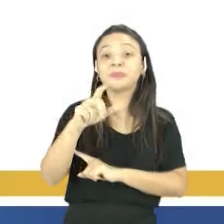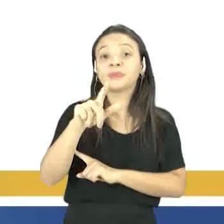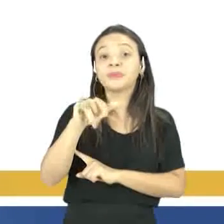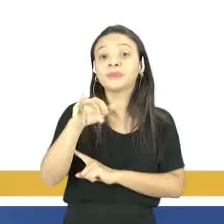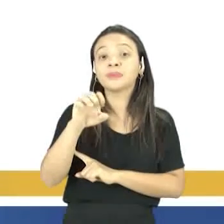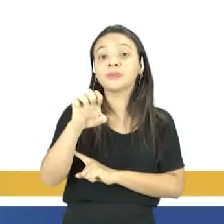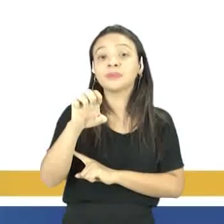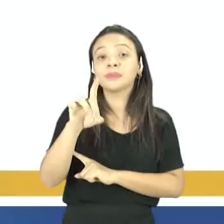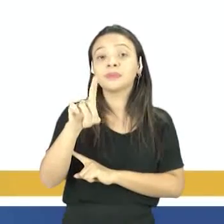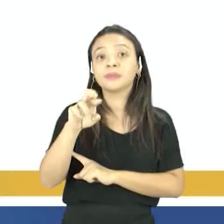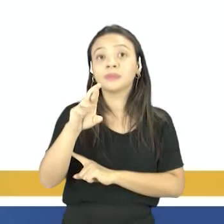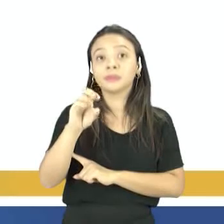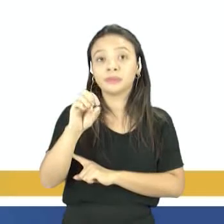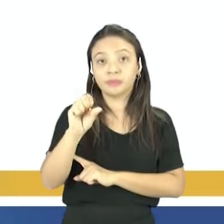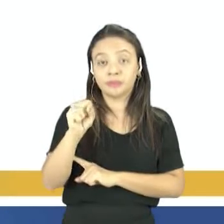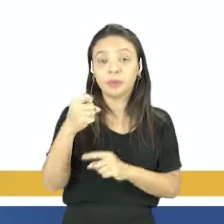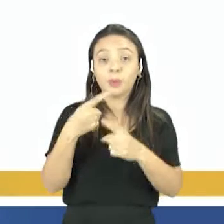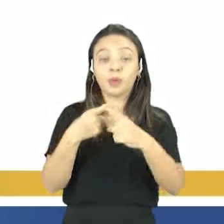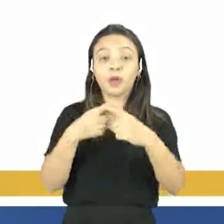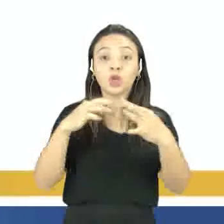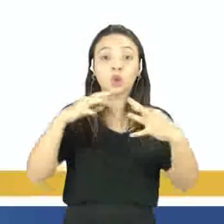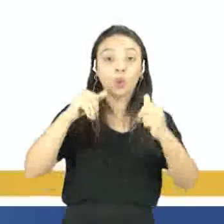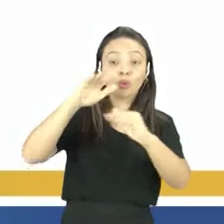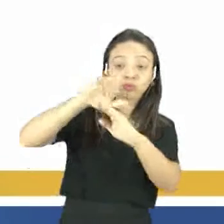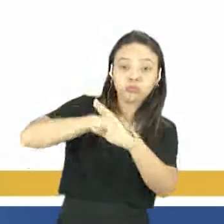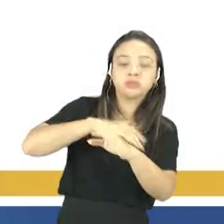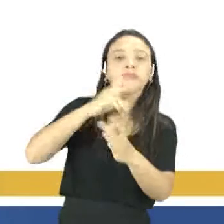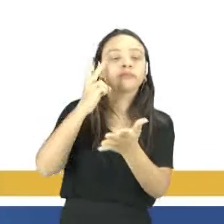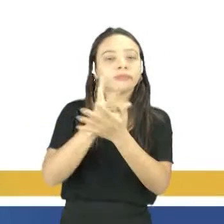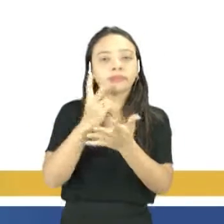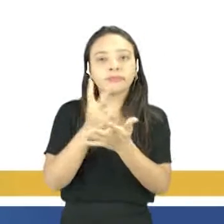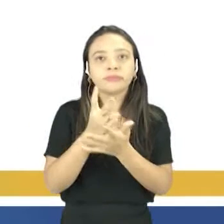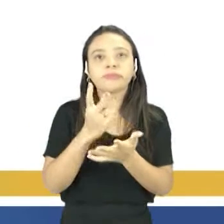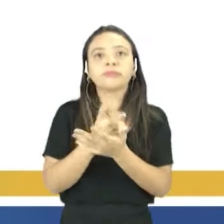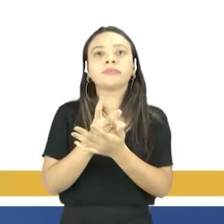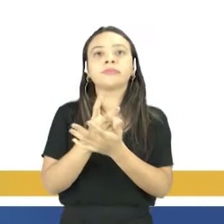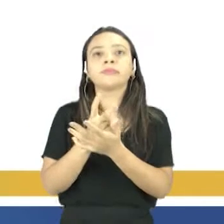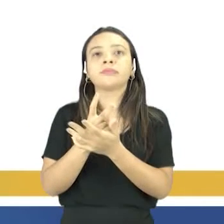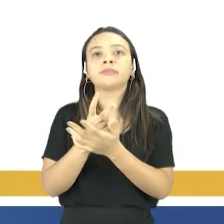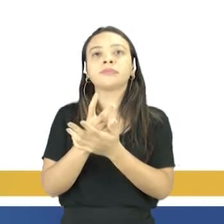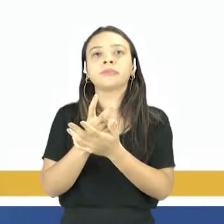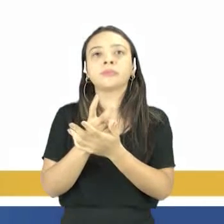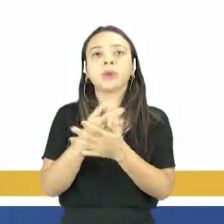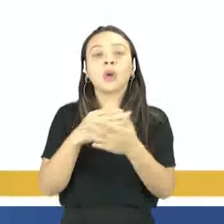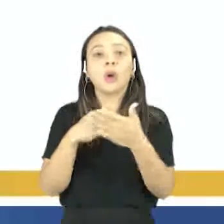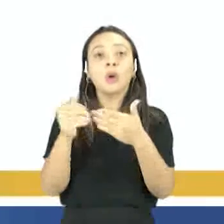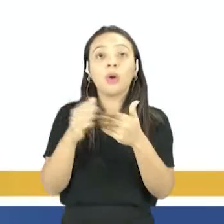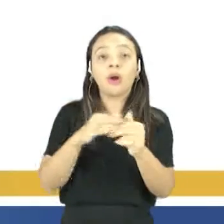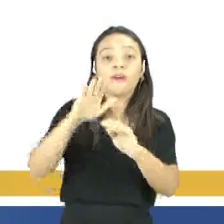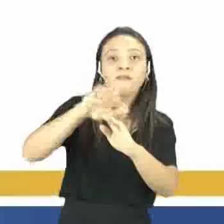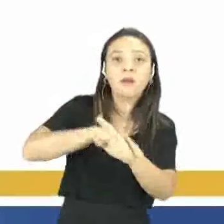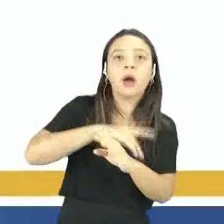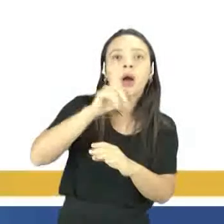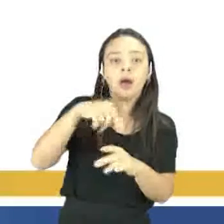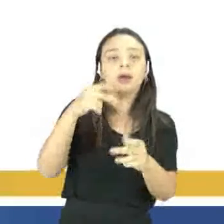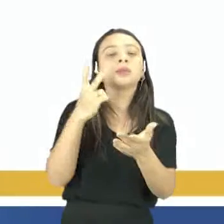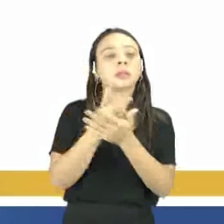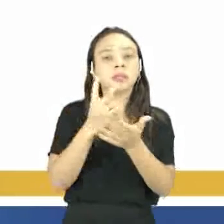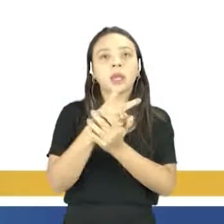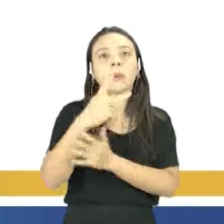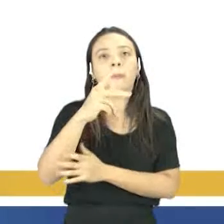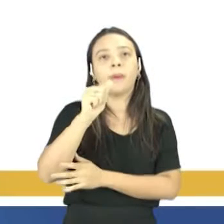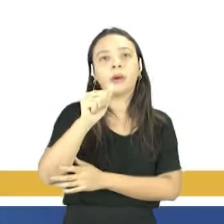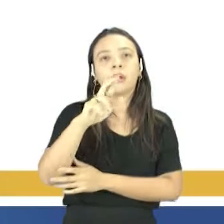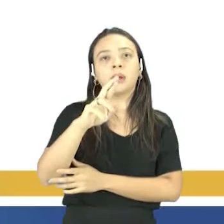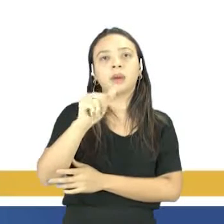pois todas as suas faces são sempre polígonos. Nos prismas, qualquer face lateral é sempre um paralelograma. Então